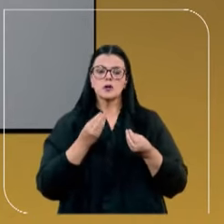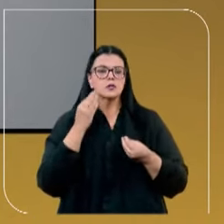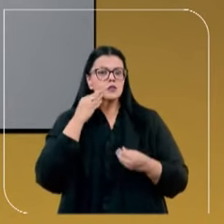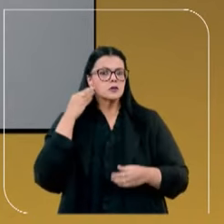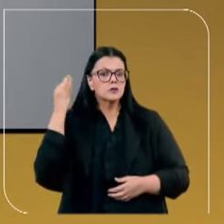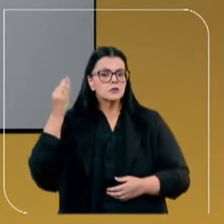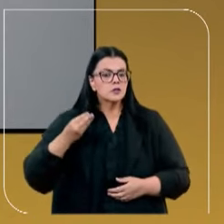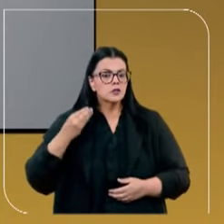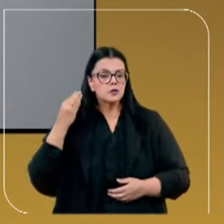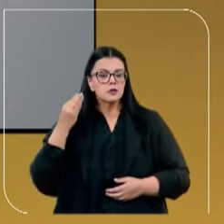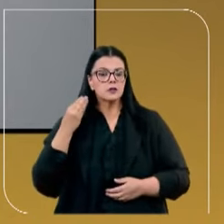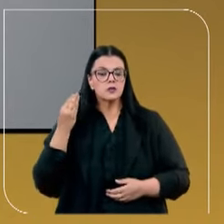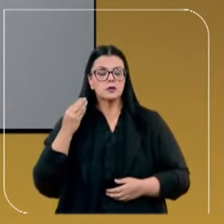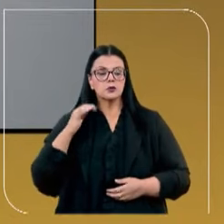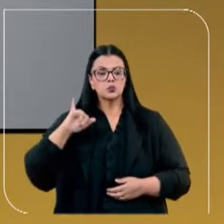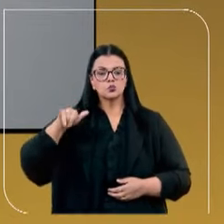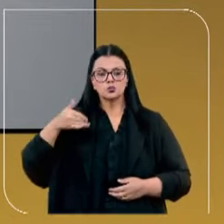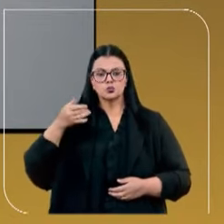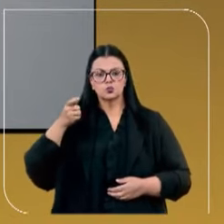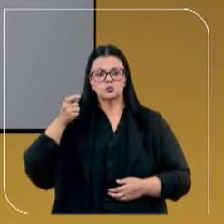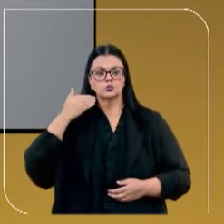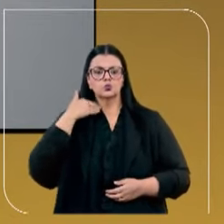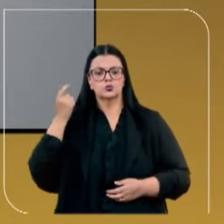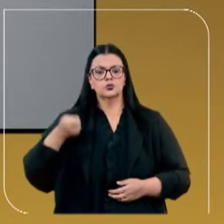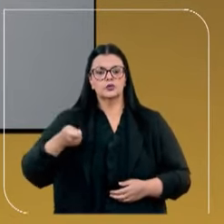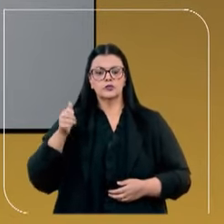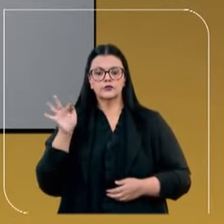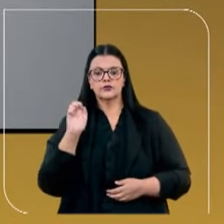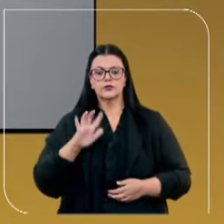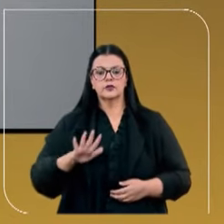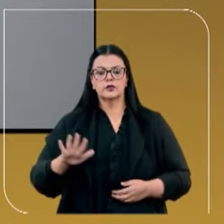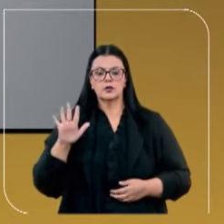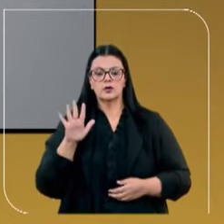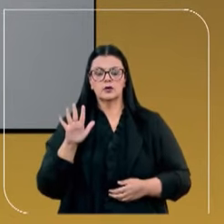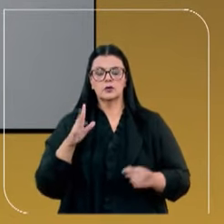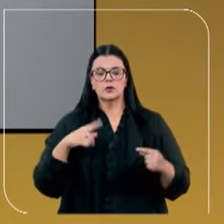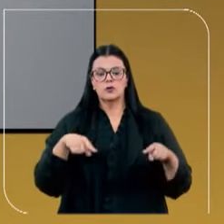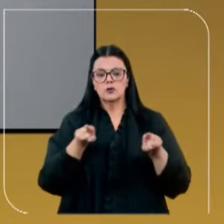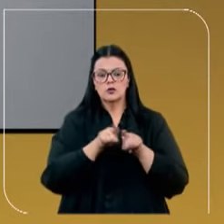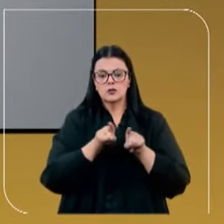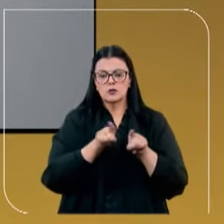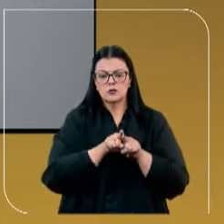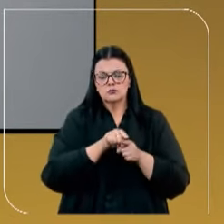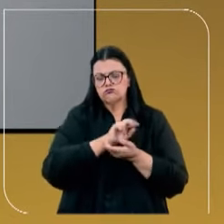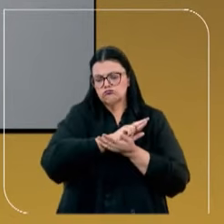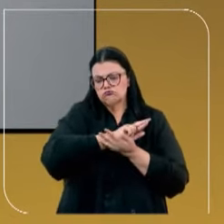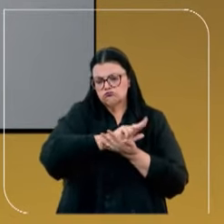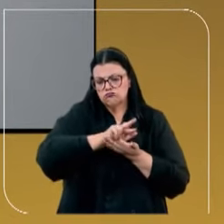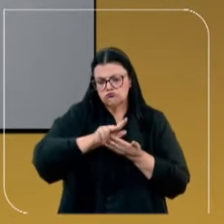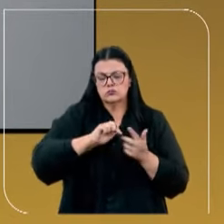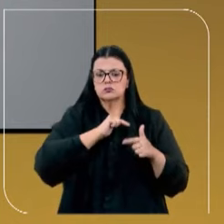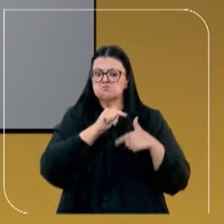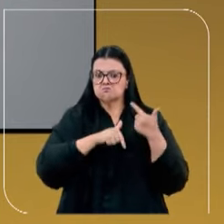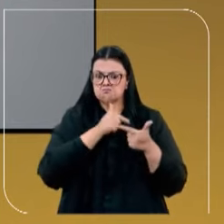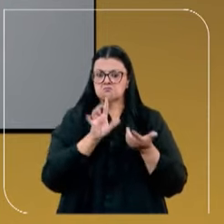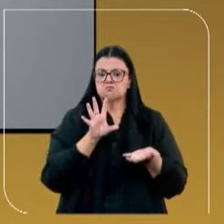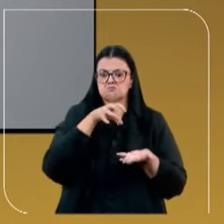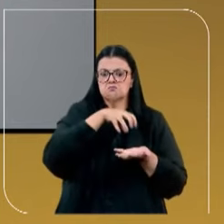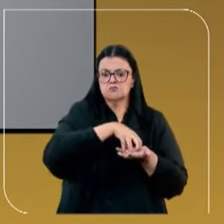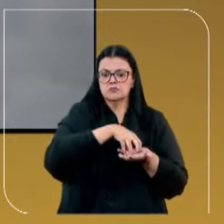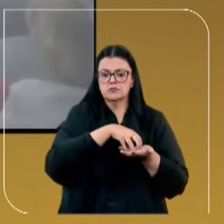só como juiz federal, mas também tendo ocupado cargos relevantes em